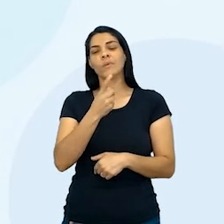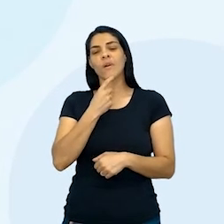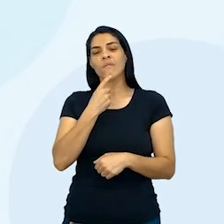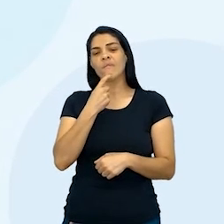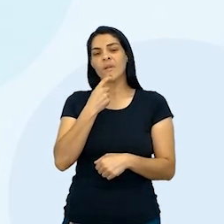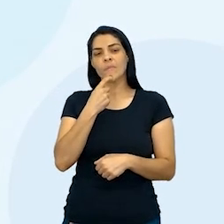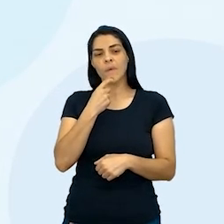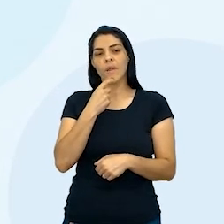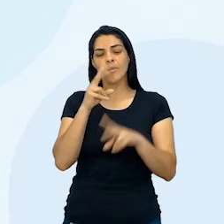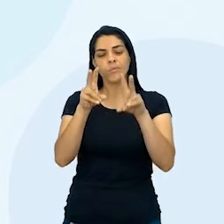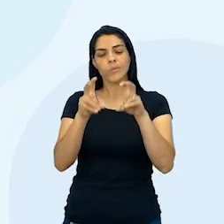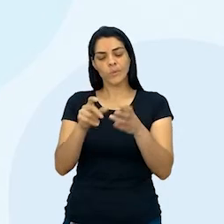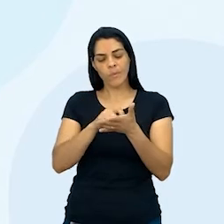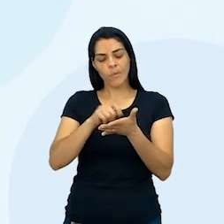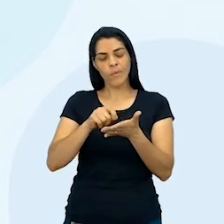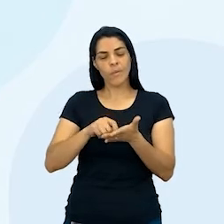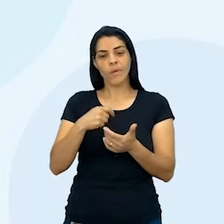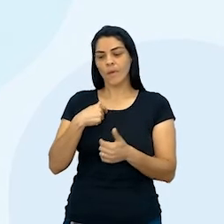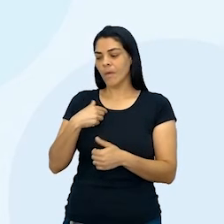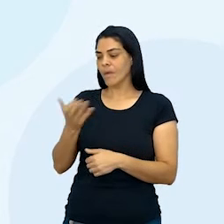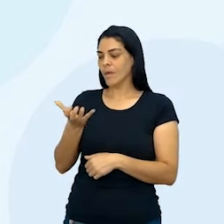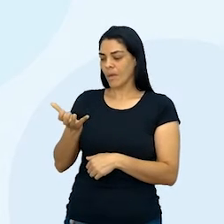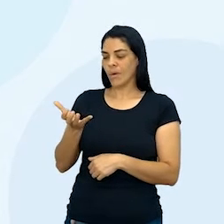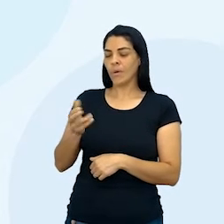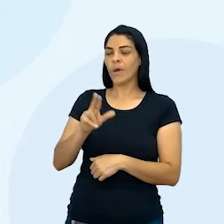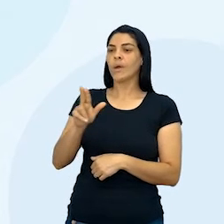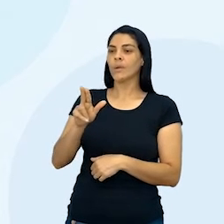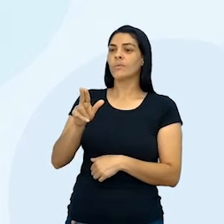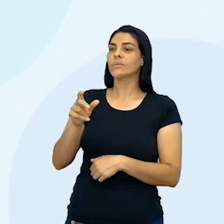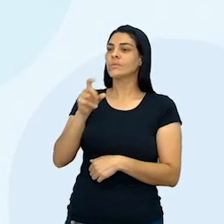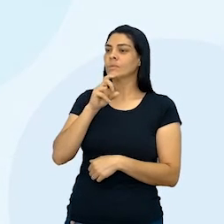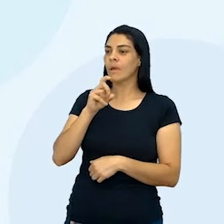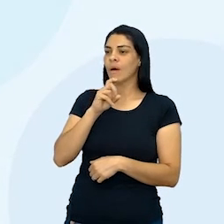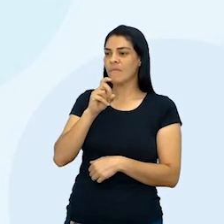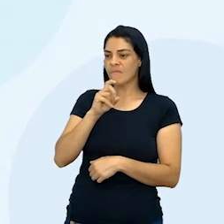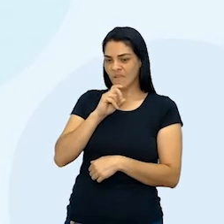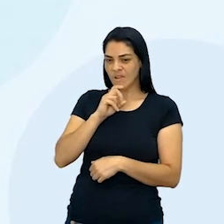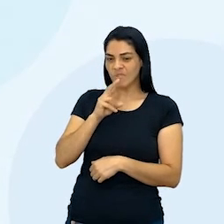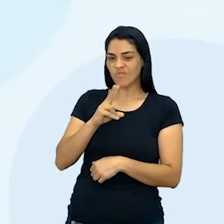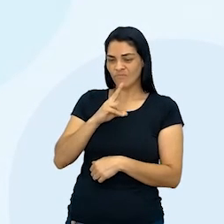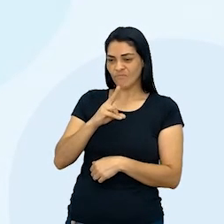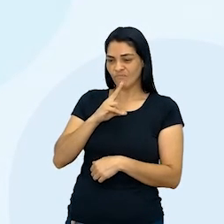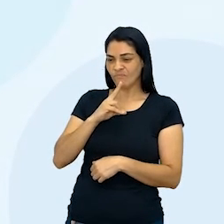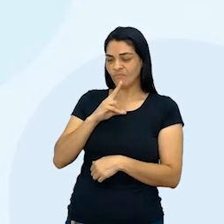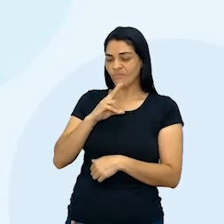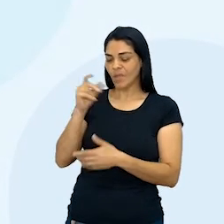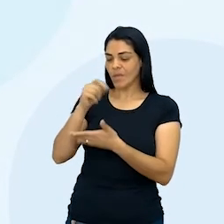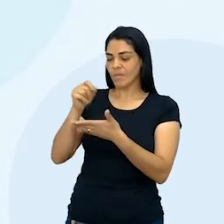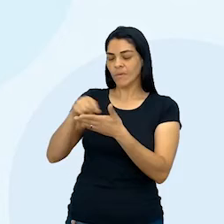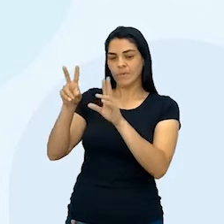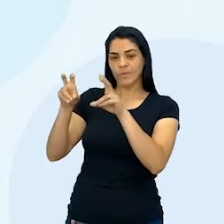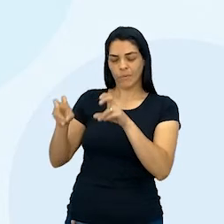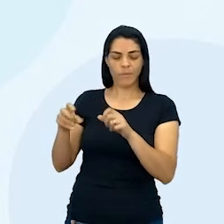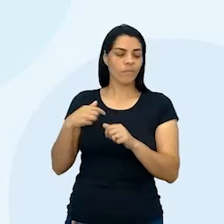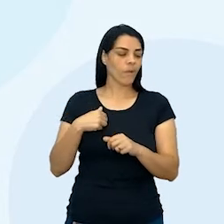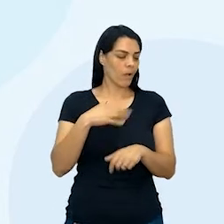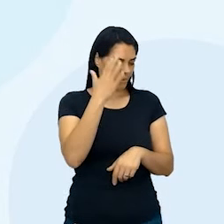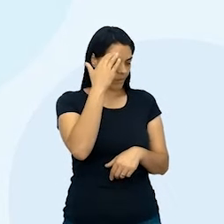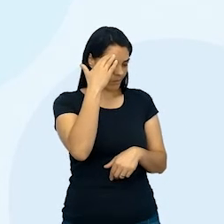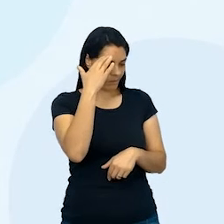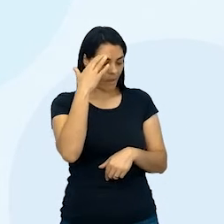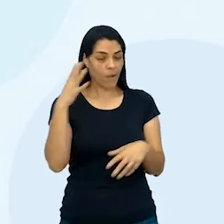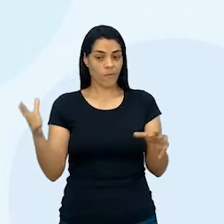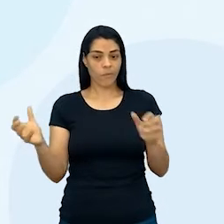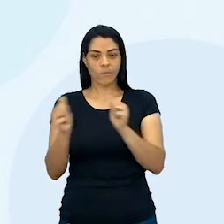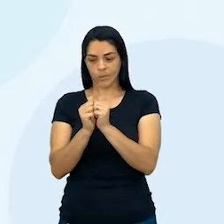título. E eu quero usar verde para escrever o título, disse Fabiano. Eu sei, disse Tina. Vamos juntar